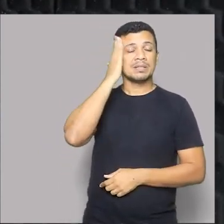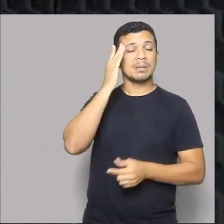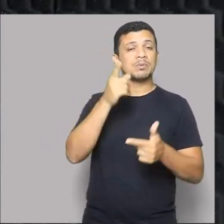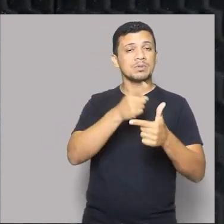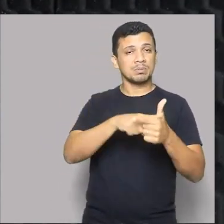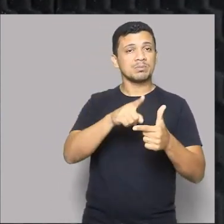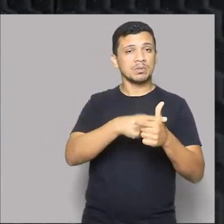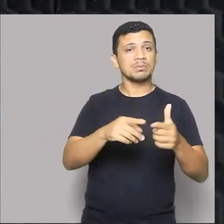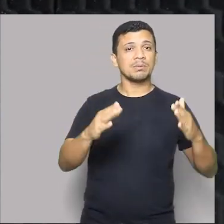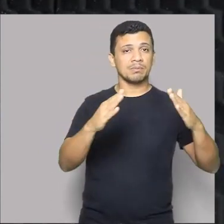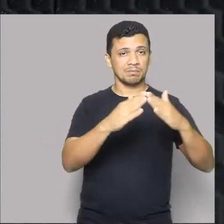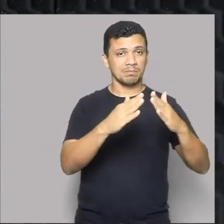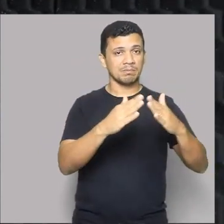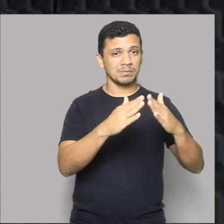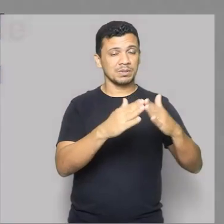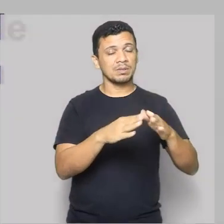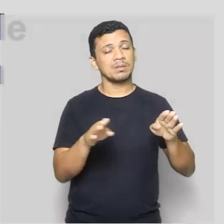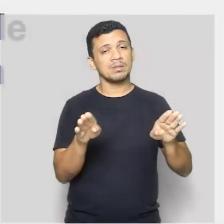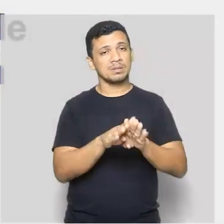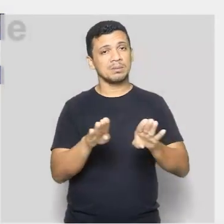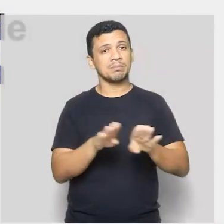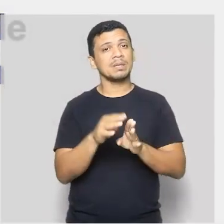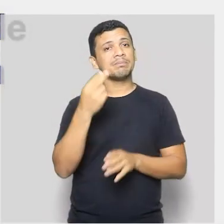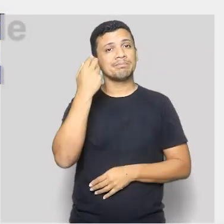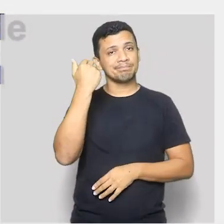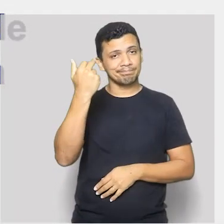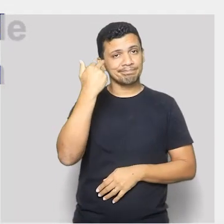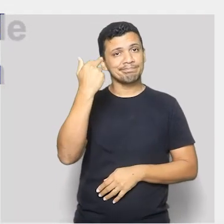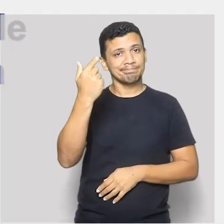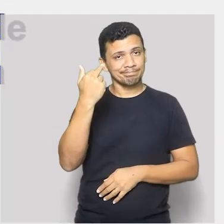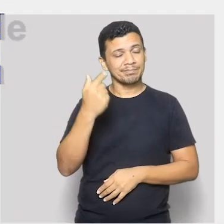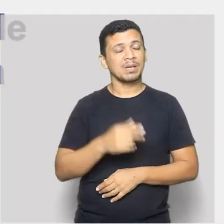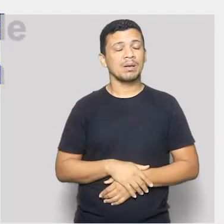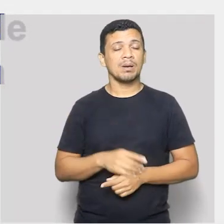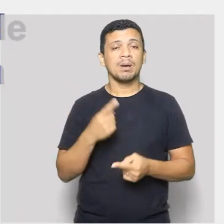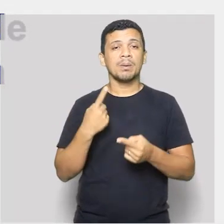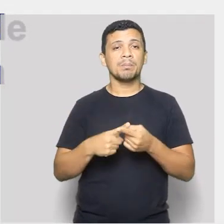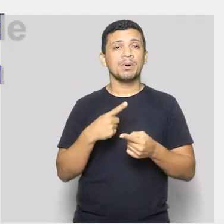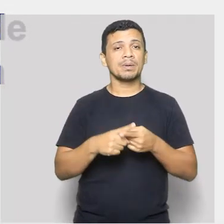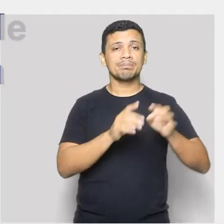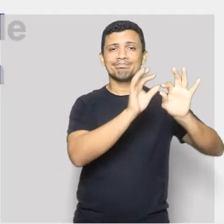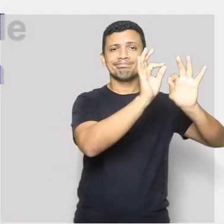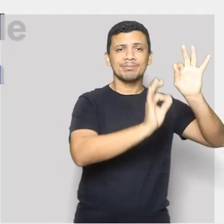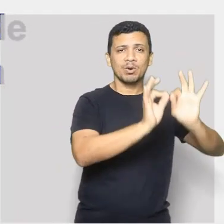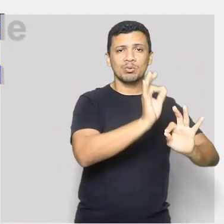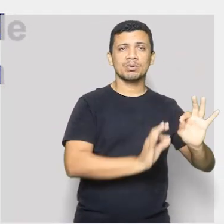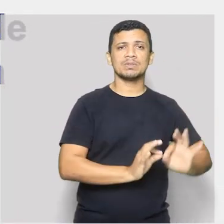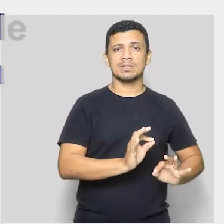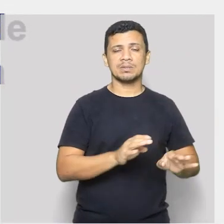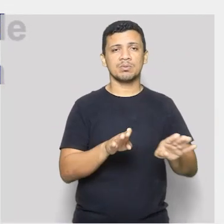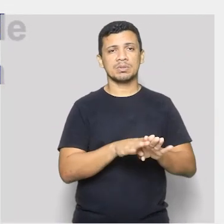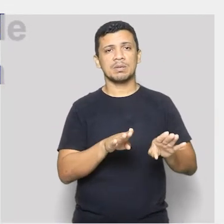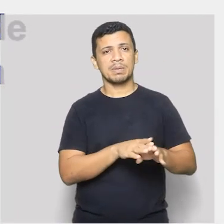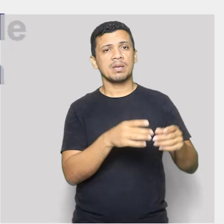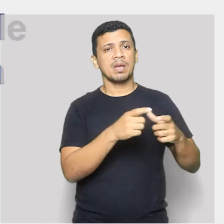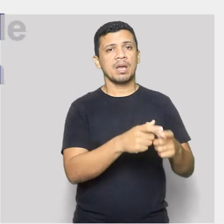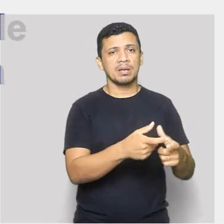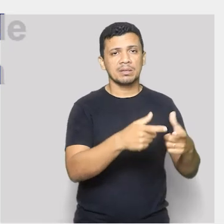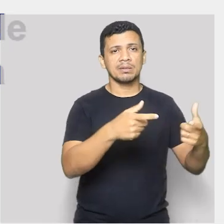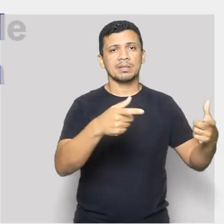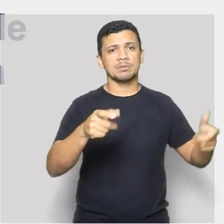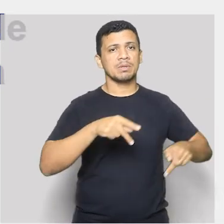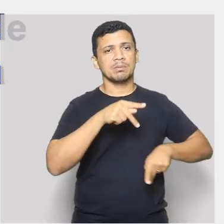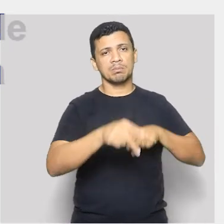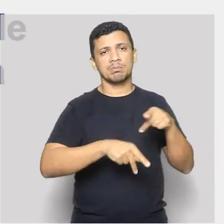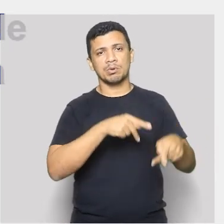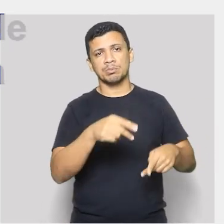moradia é um problema também histórico, visto que a organização e o crescimento da população urbana